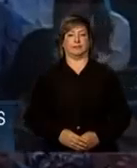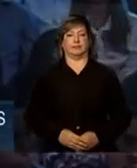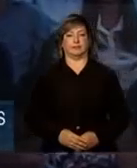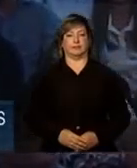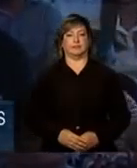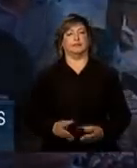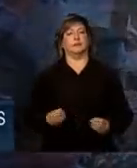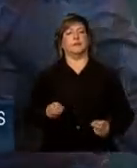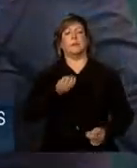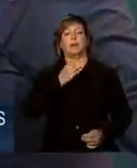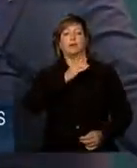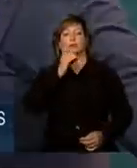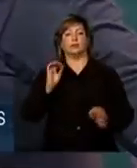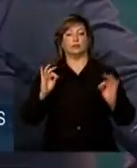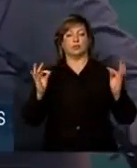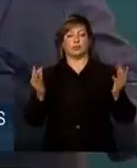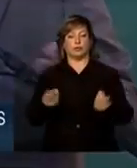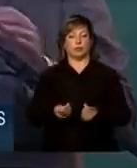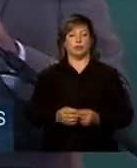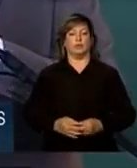Muito bom dia a todos.